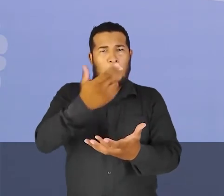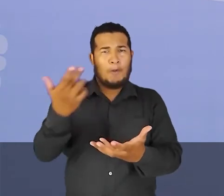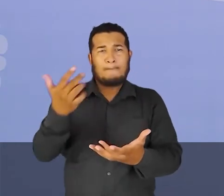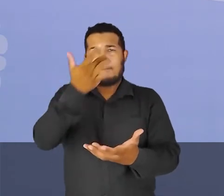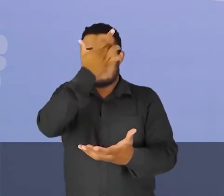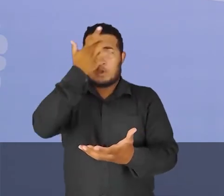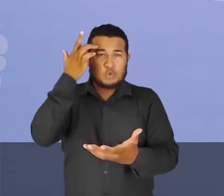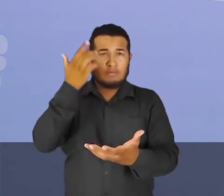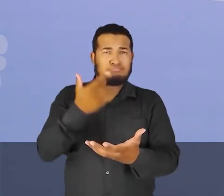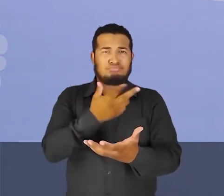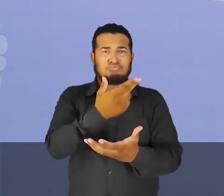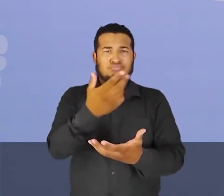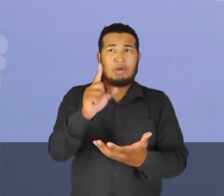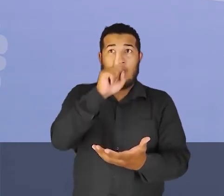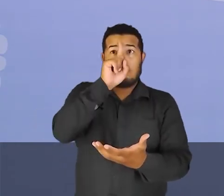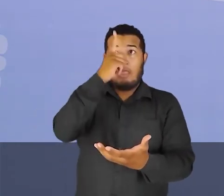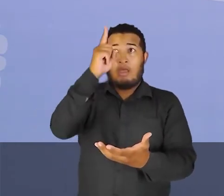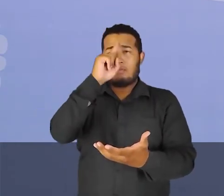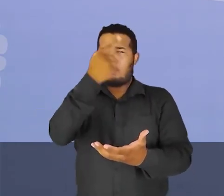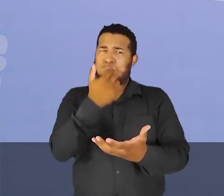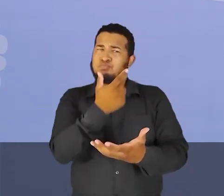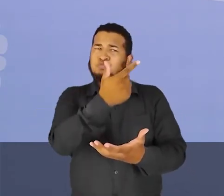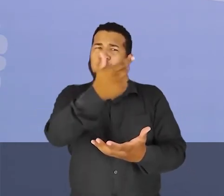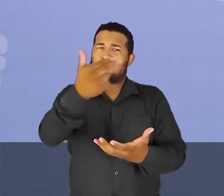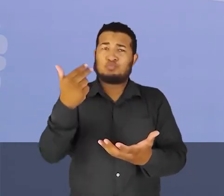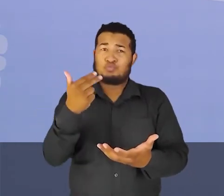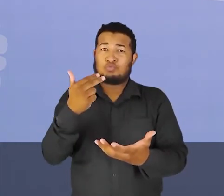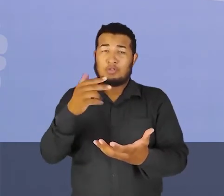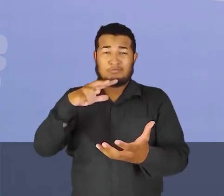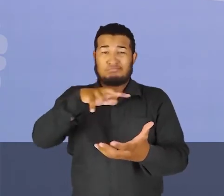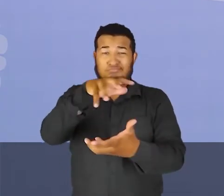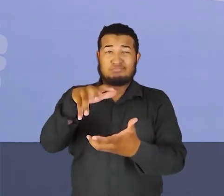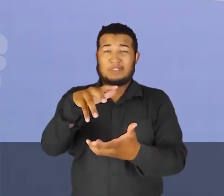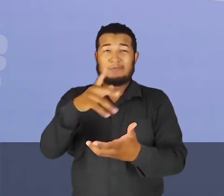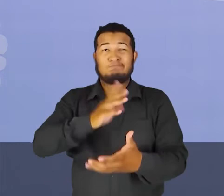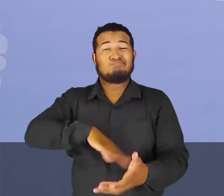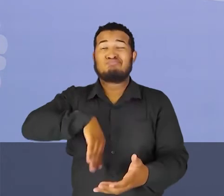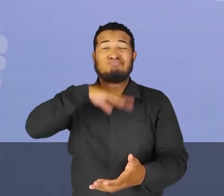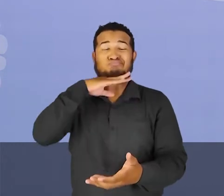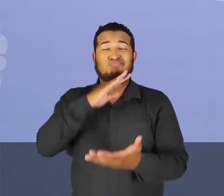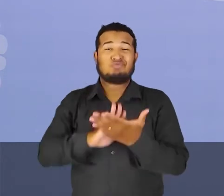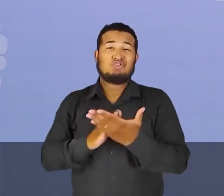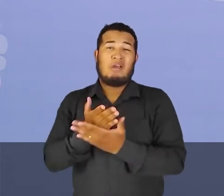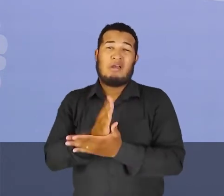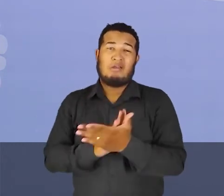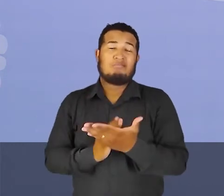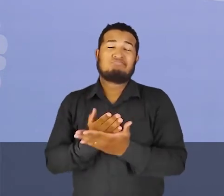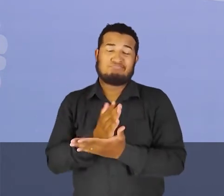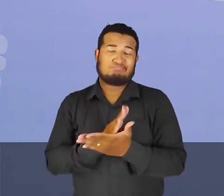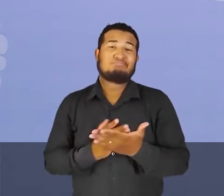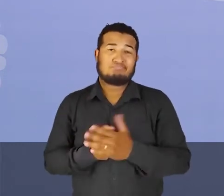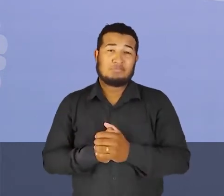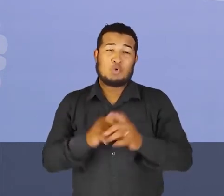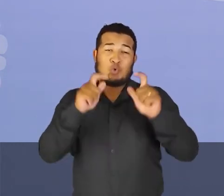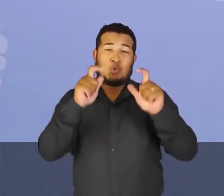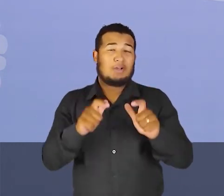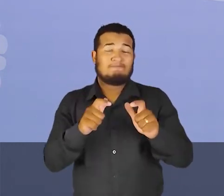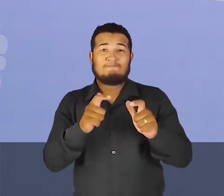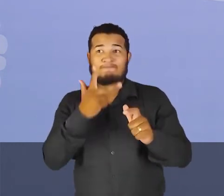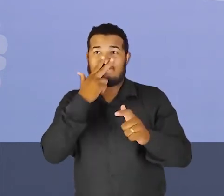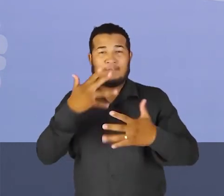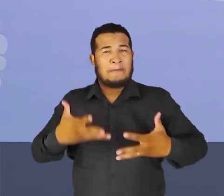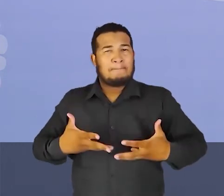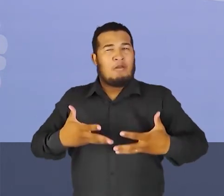as pessoas, todas as ideias, se tudo fosse igual, o mundo seria extremamente sem graça. O mundo seria, né, um